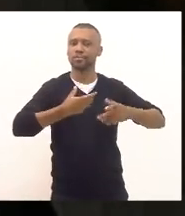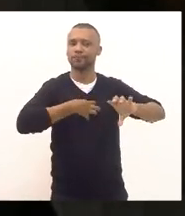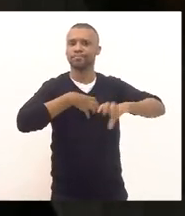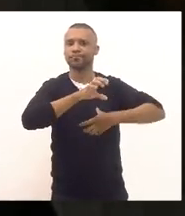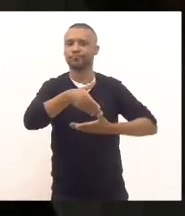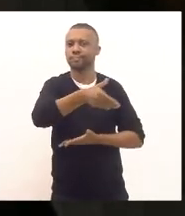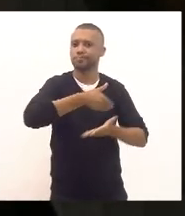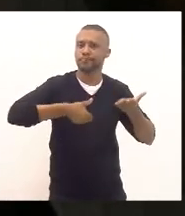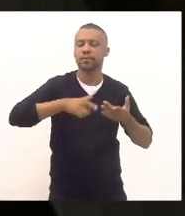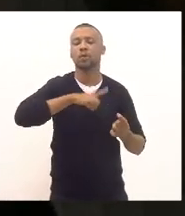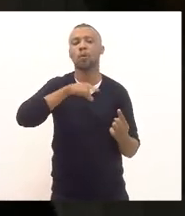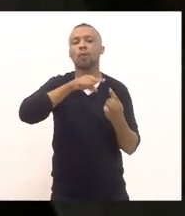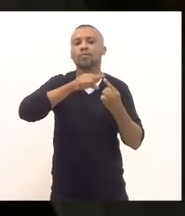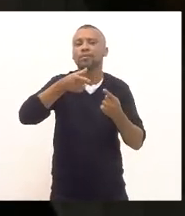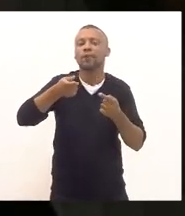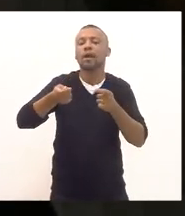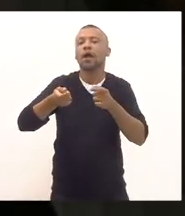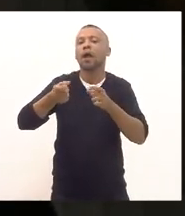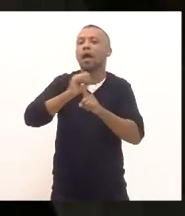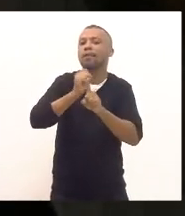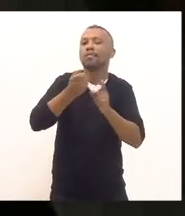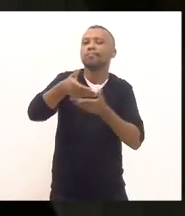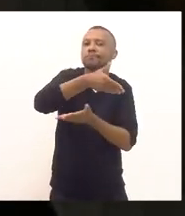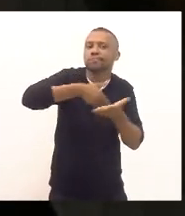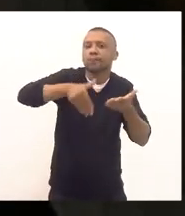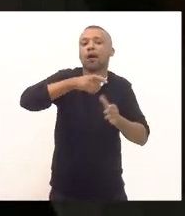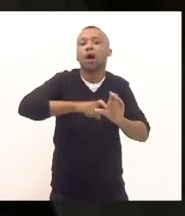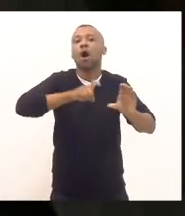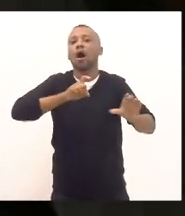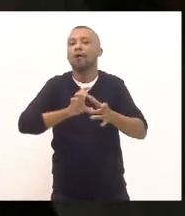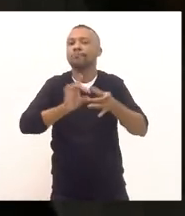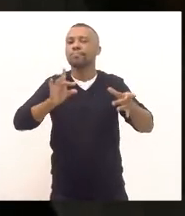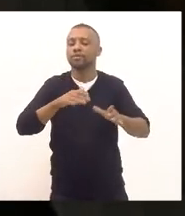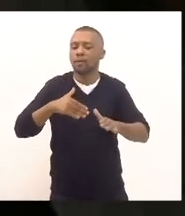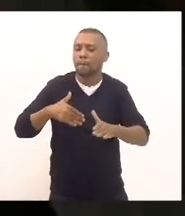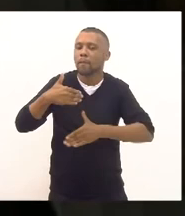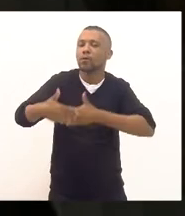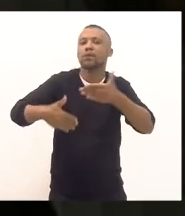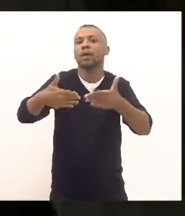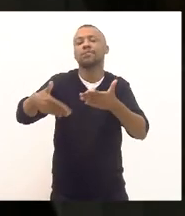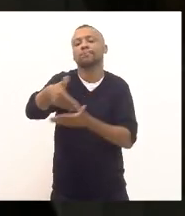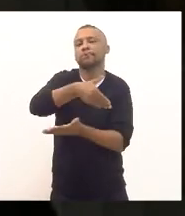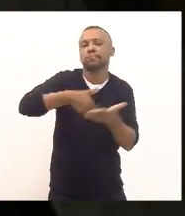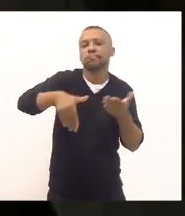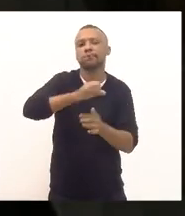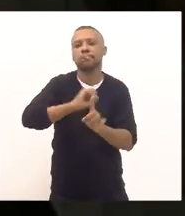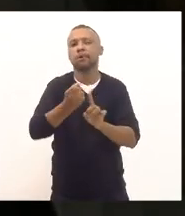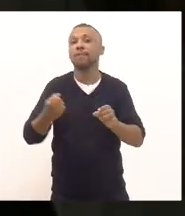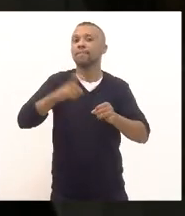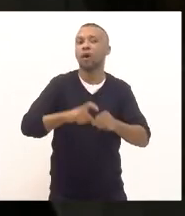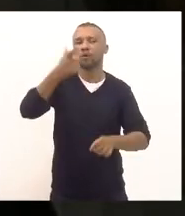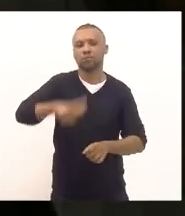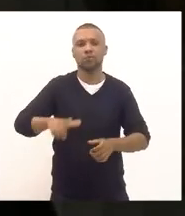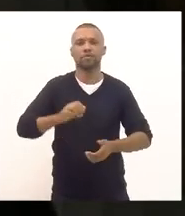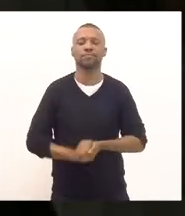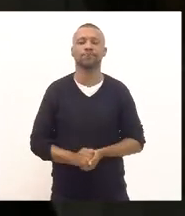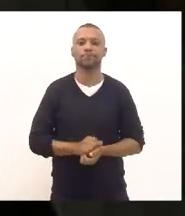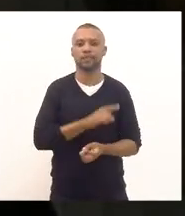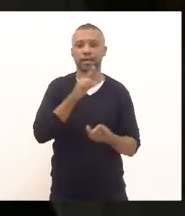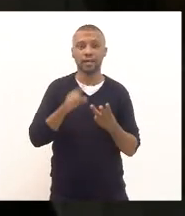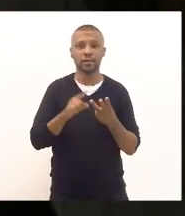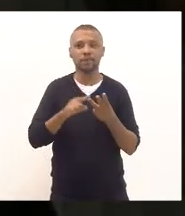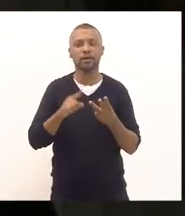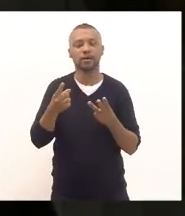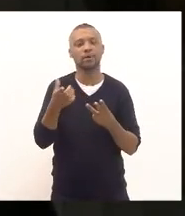com fins de da busca de sua autonomia e do seu processo de ressocialização terceiro